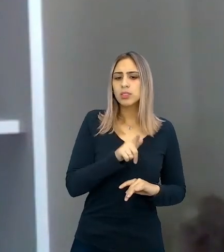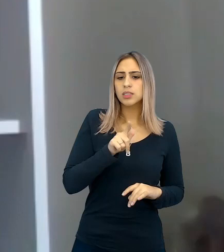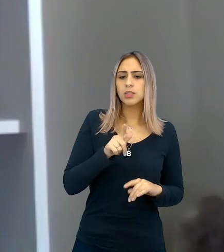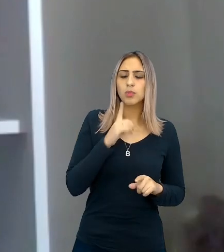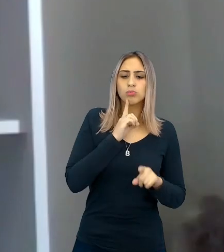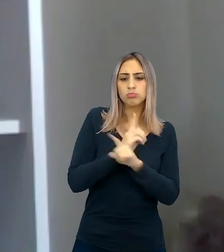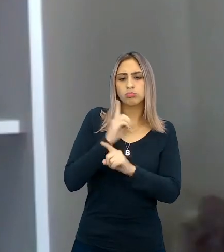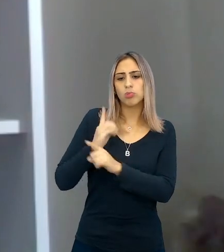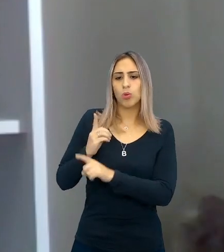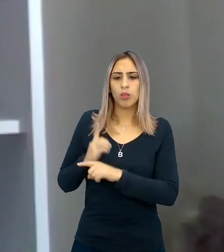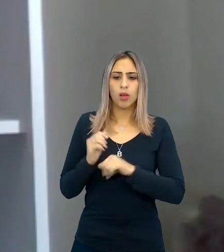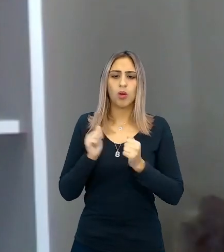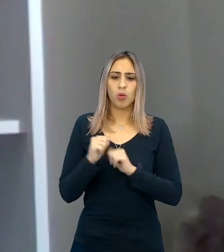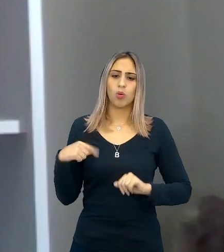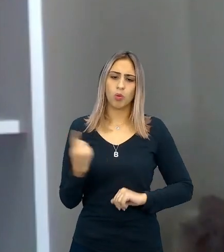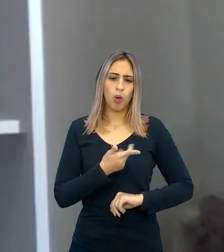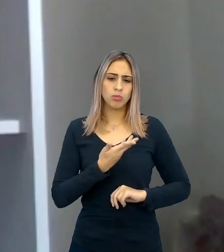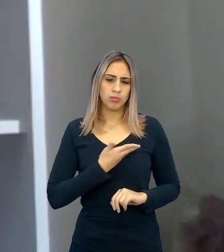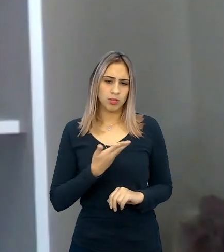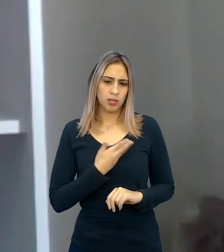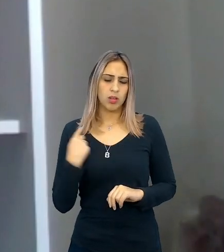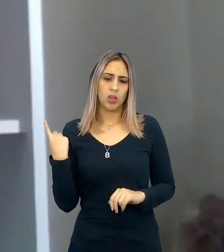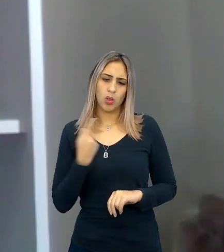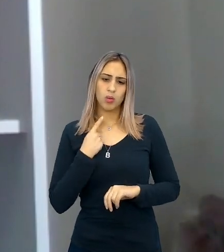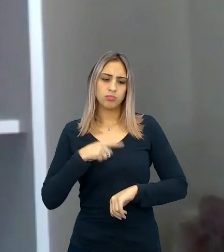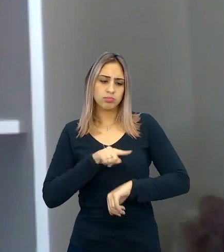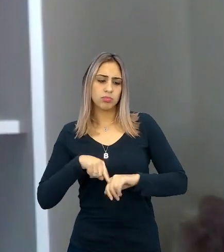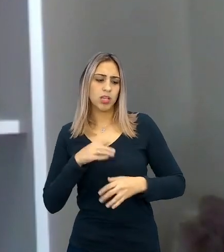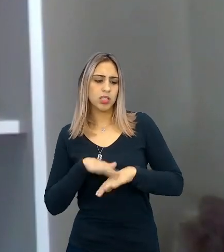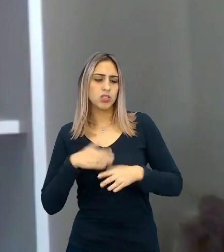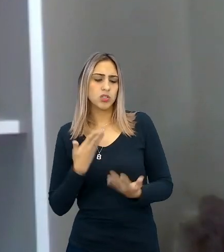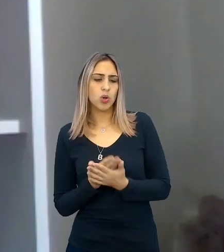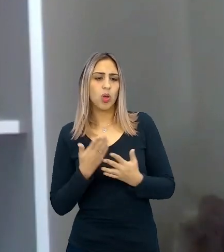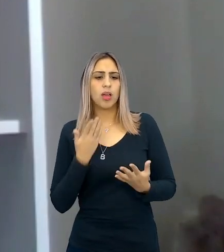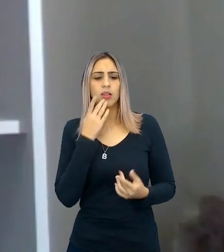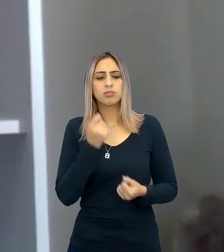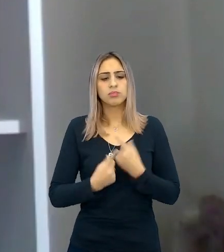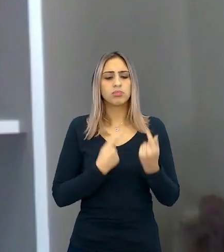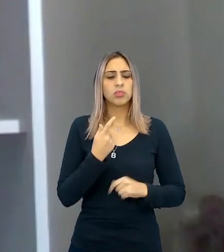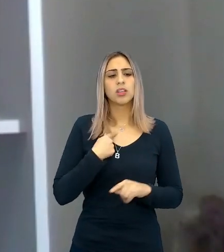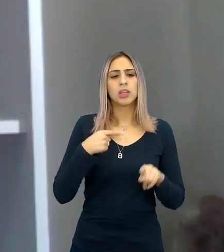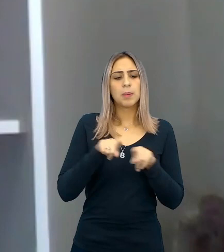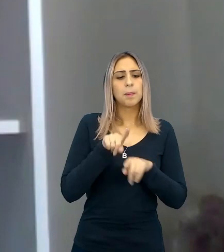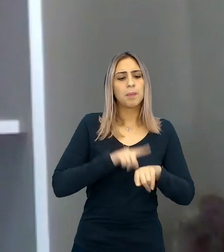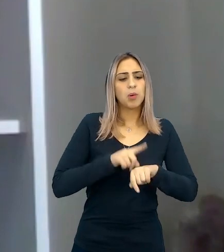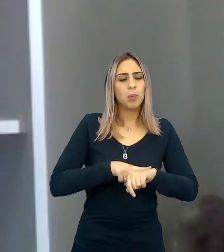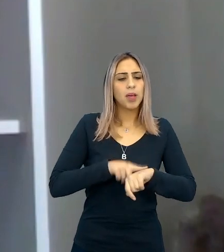nos encontrar, né, com os nossos colegas no nosso horário de escola, mas às vezes nós conseguimos alguns